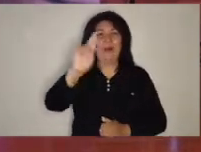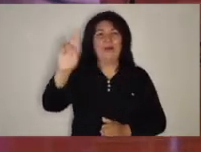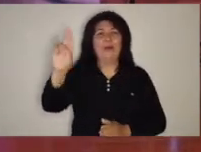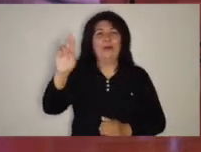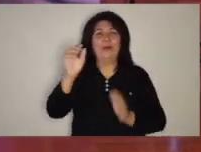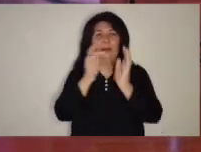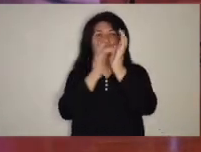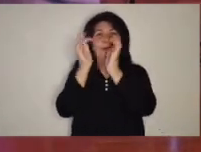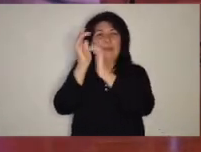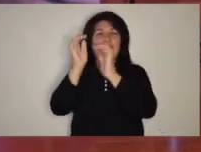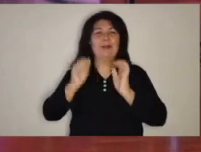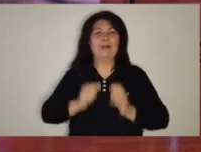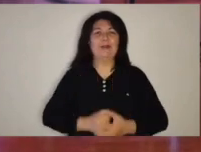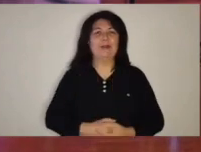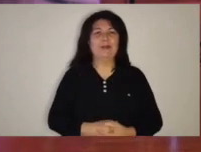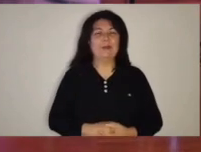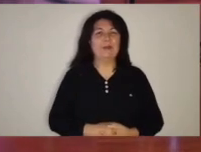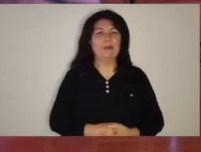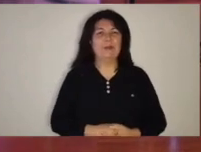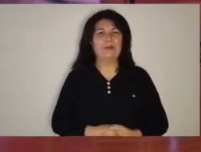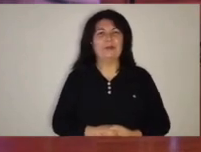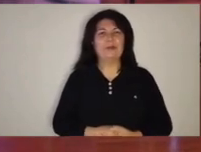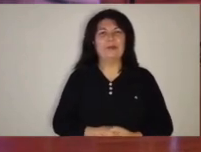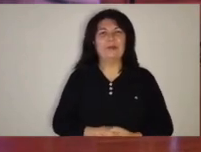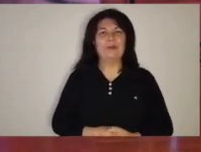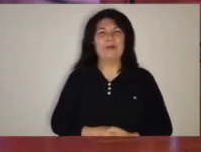E Deus levantou um profeta e disse assim: